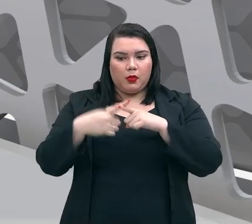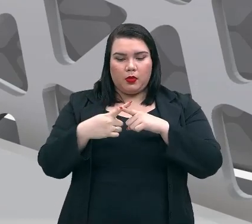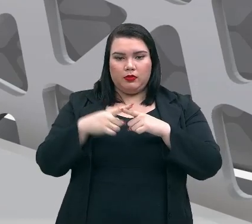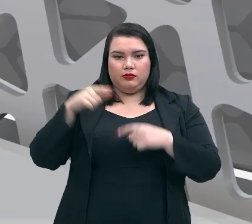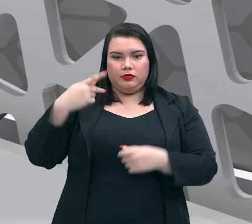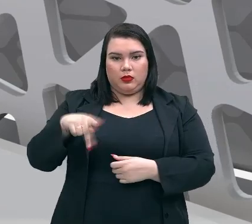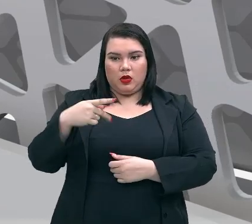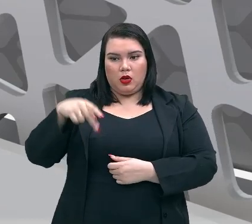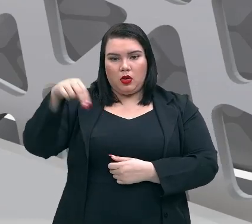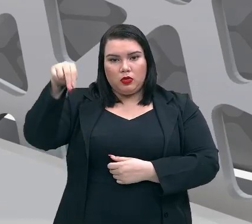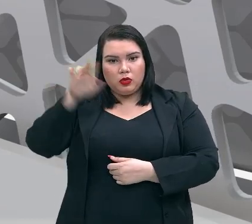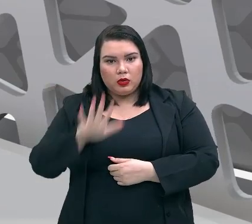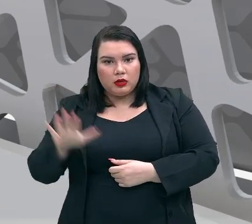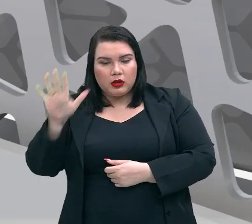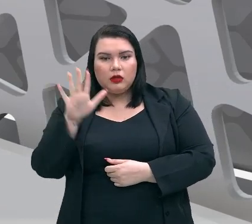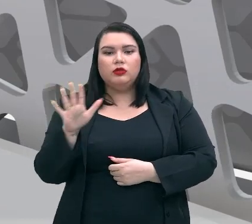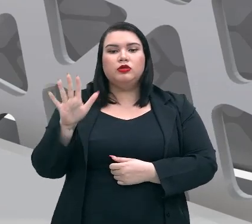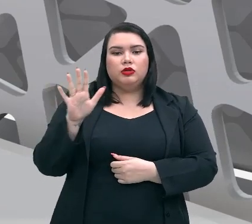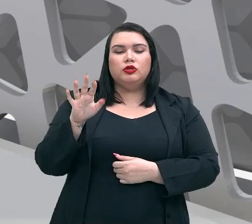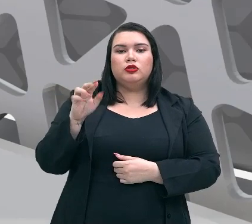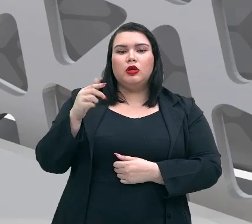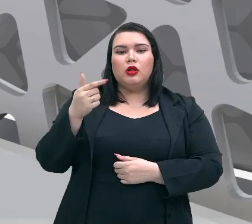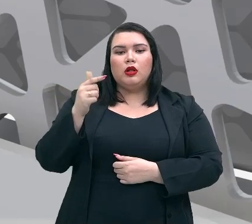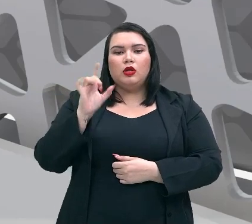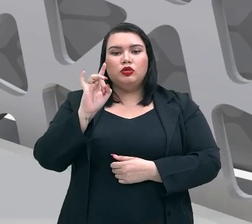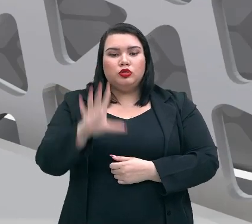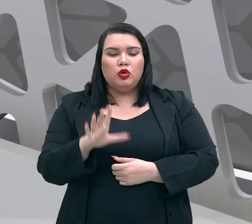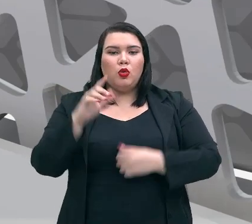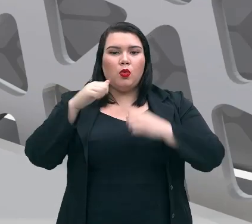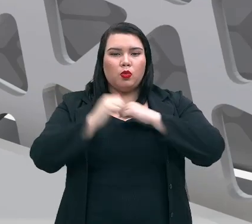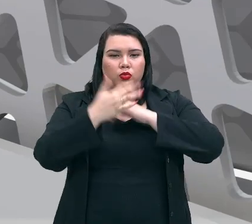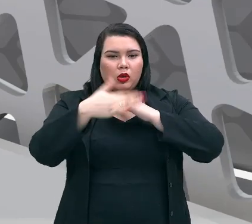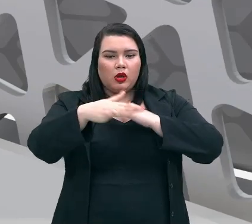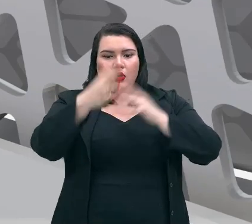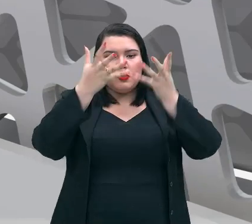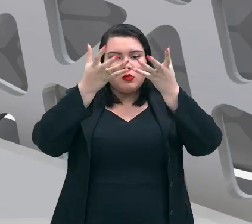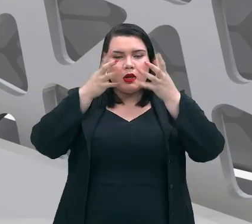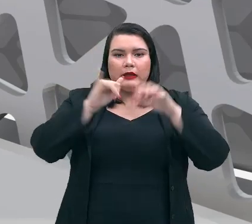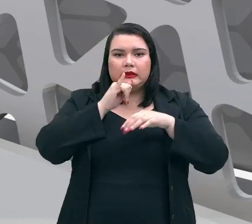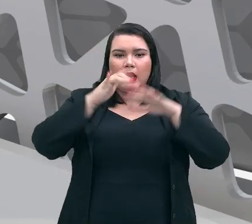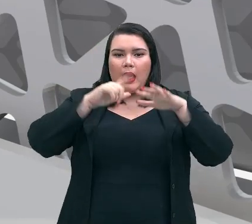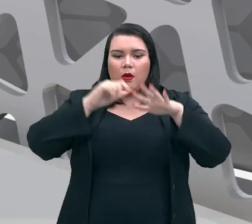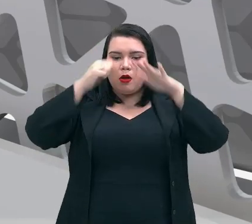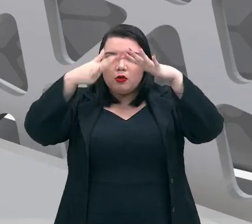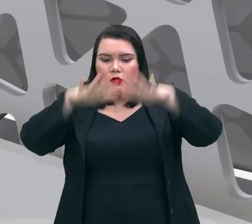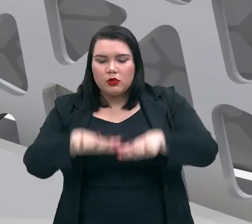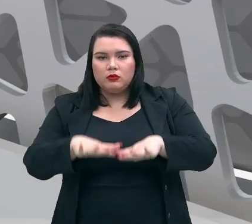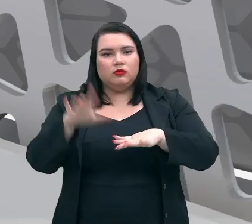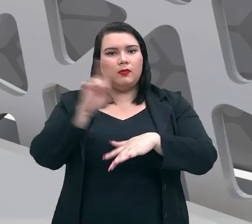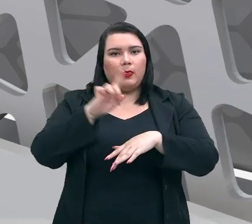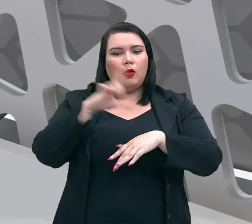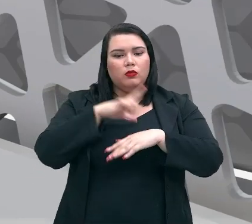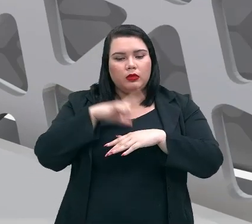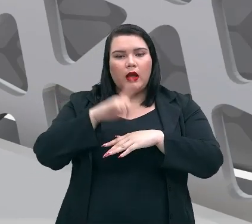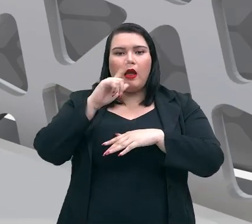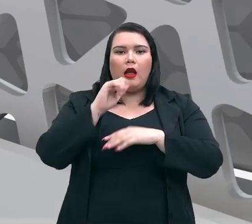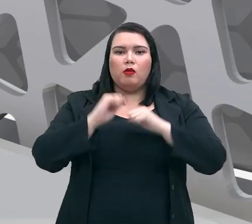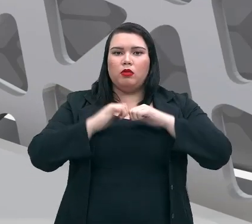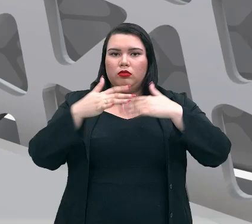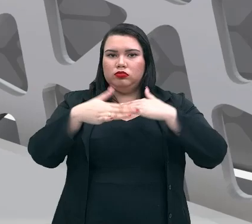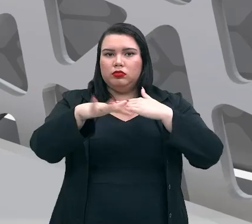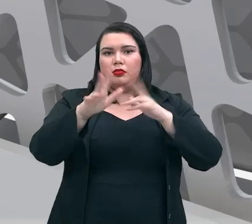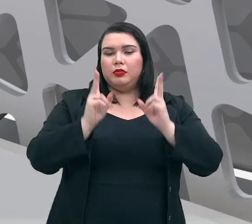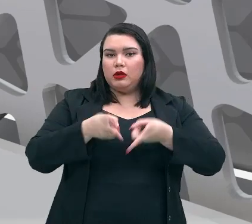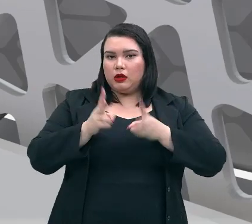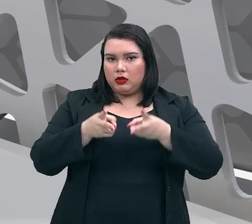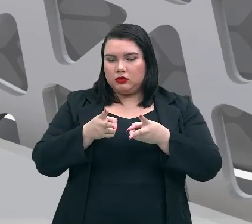região do nordeste é um dos únicos rios, tá, que não seca totalmente. Tá? Então, a gente também vai ter essa classificação dos rios, os rios